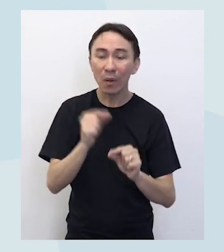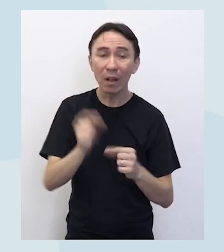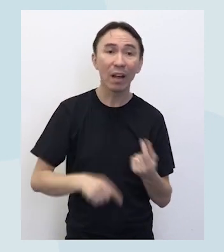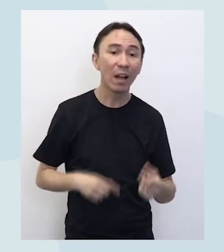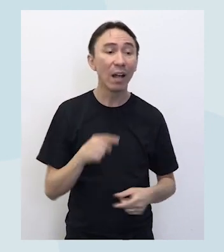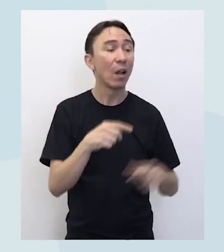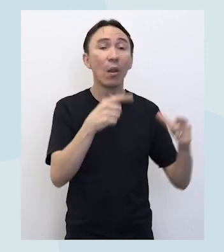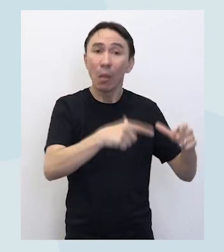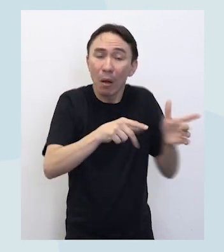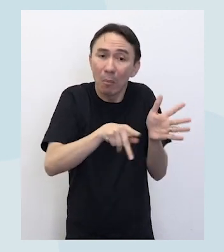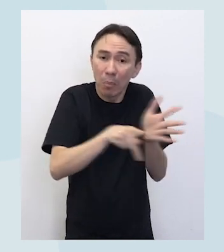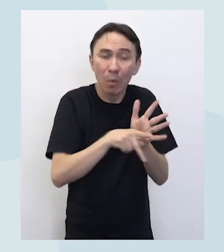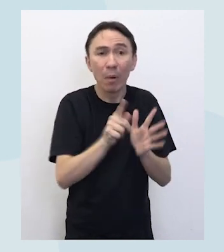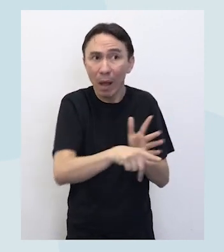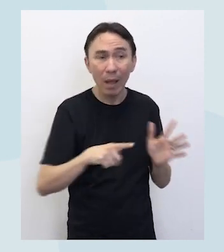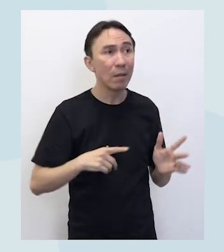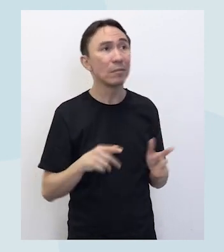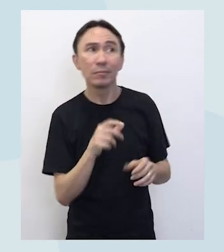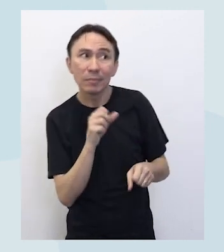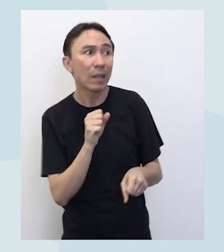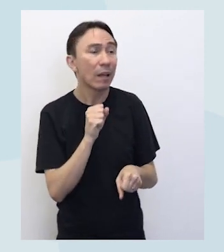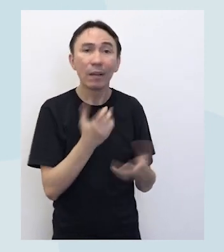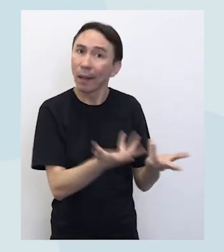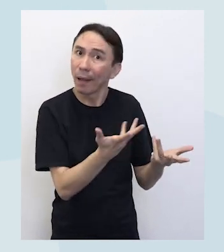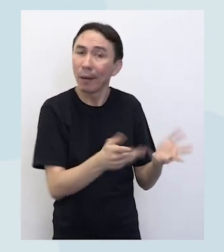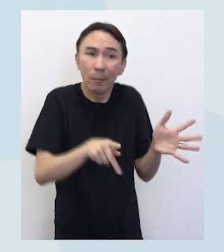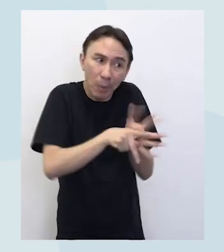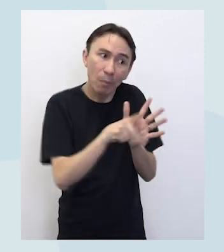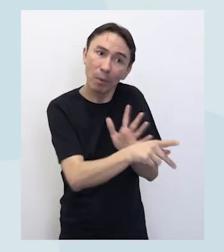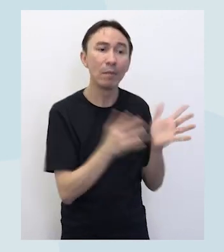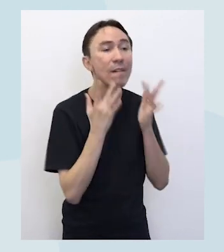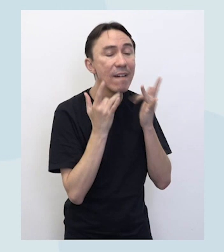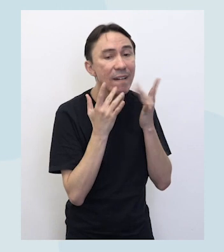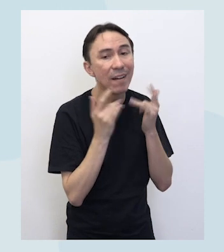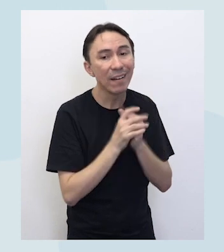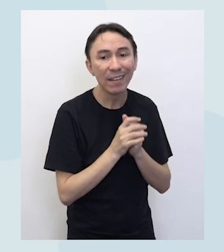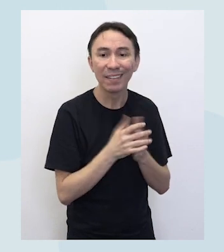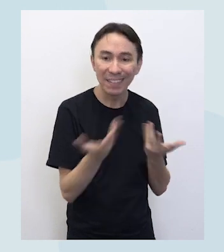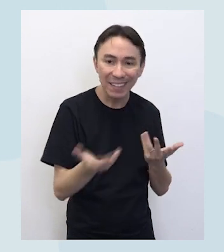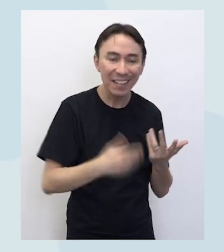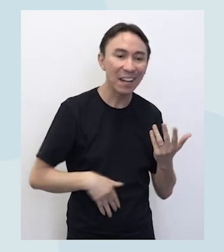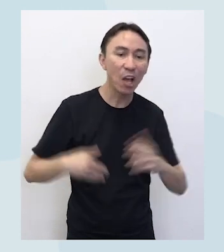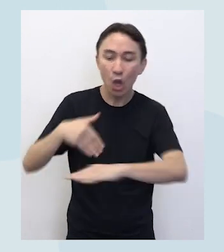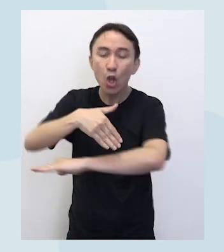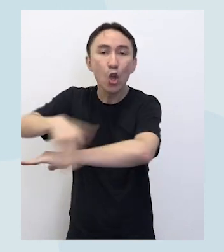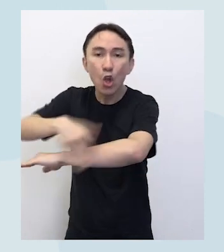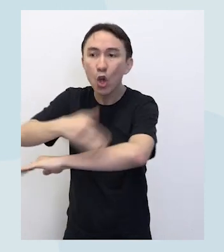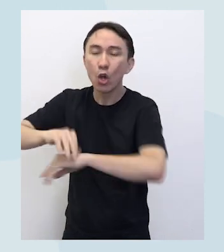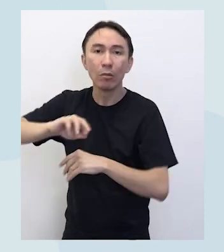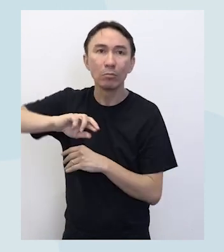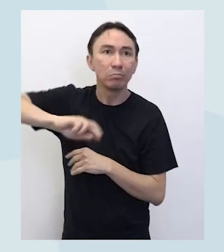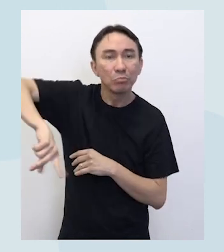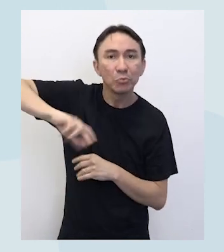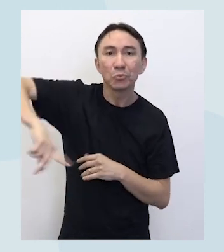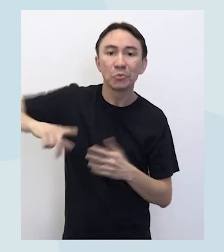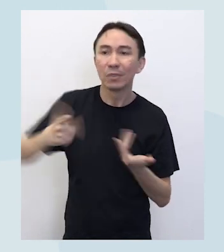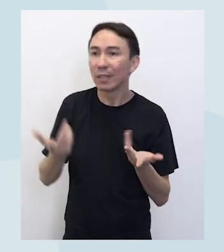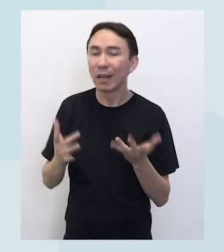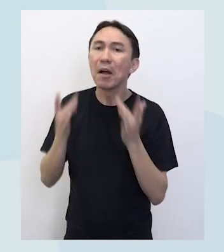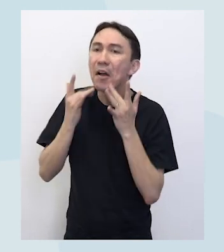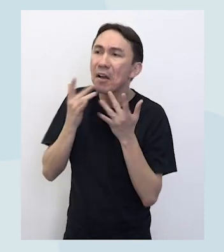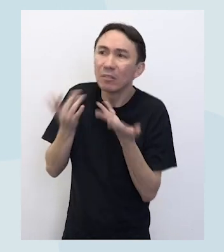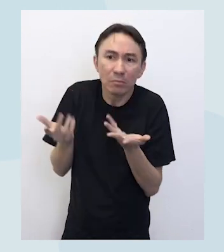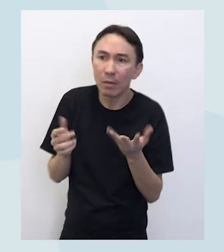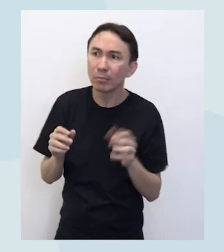que aconteça uma apresentação. Samuel, onde não se espera, como praças, igrejas e salões. A